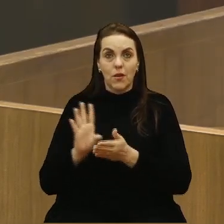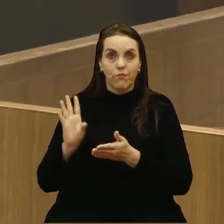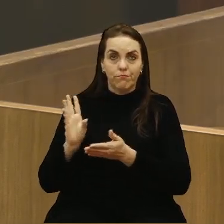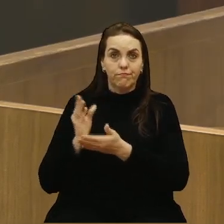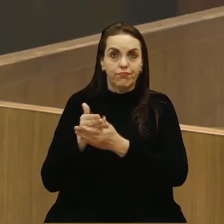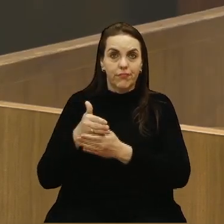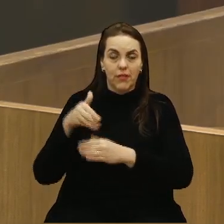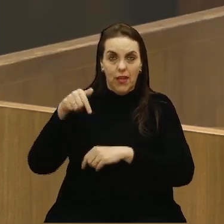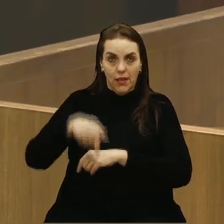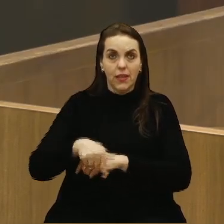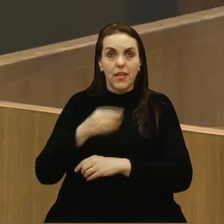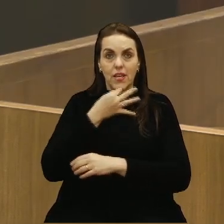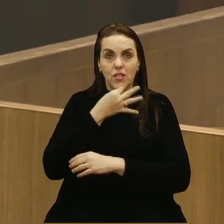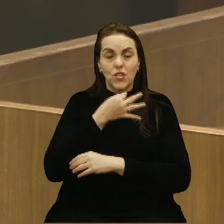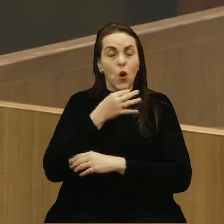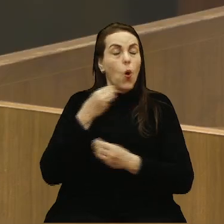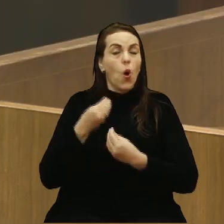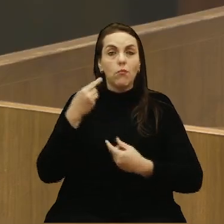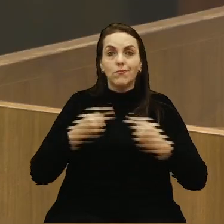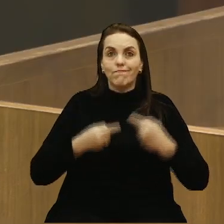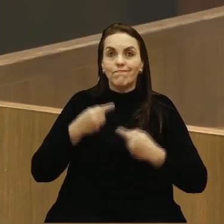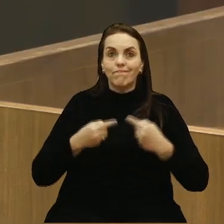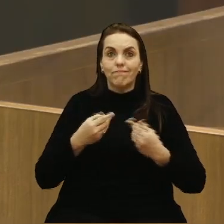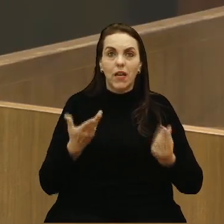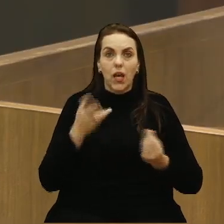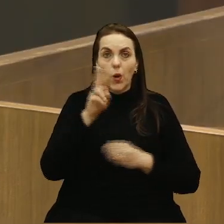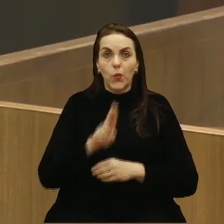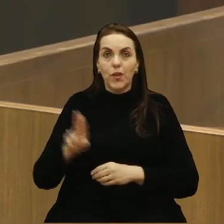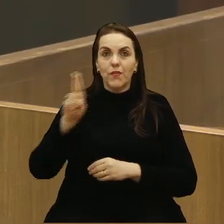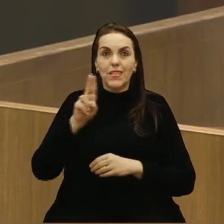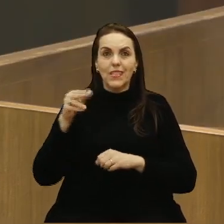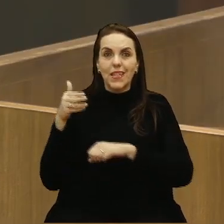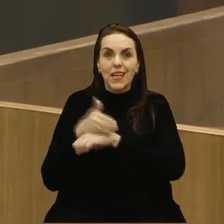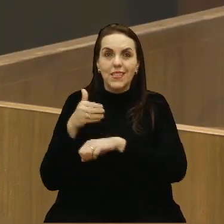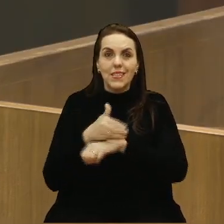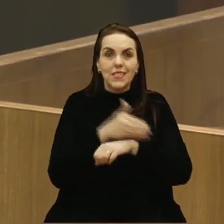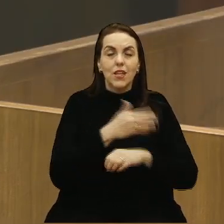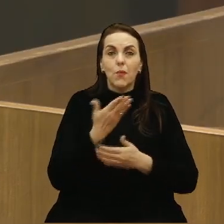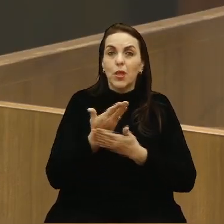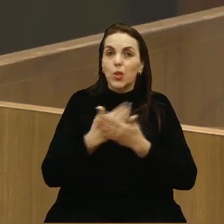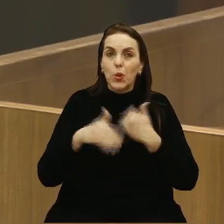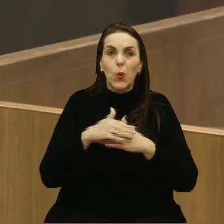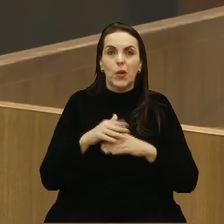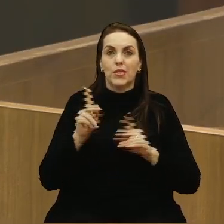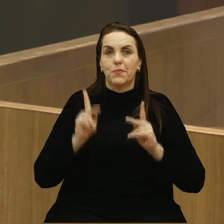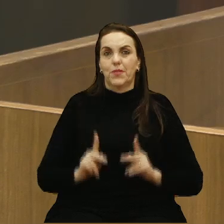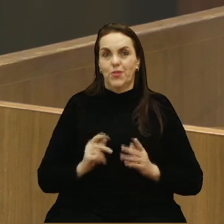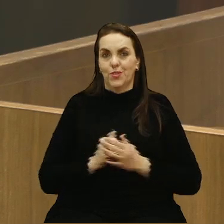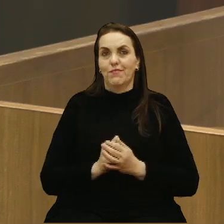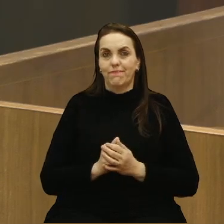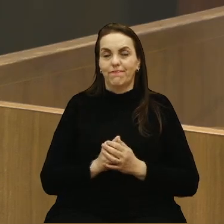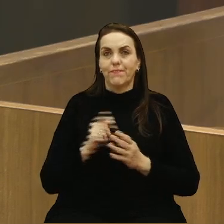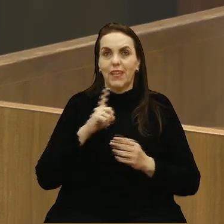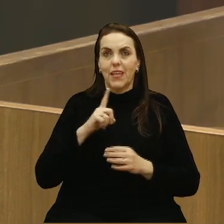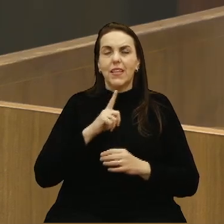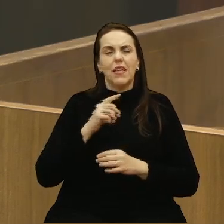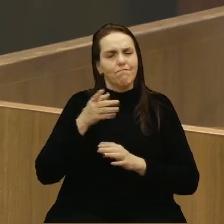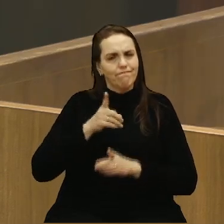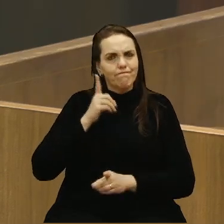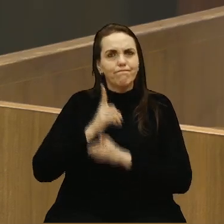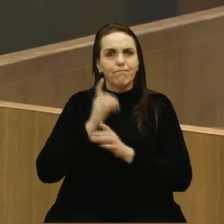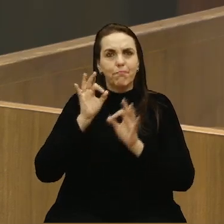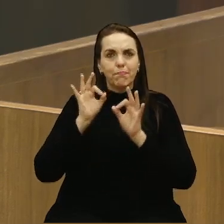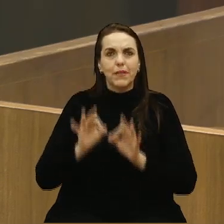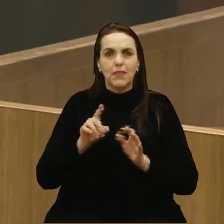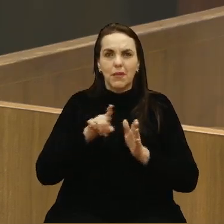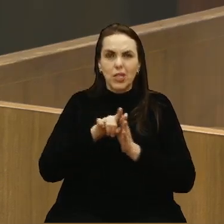está debatendo como pode fazer para a universidade ser mais acessível para as pessoas. Vereadora Rose, e eles identificaram muito bem o diagnóstico